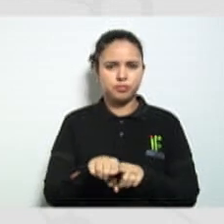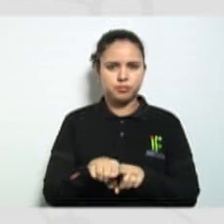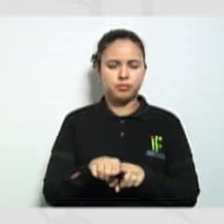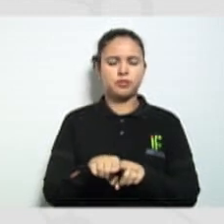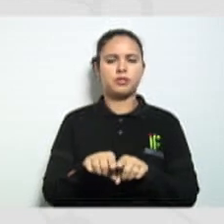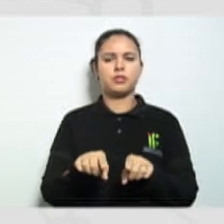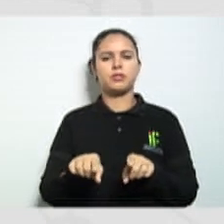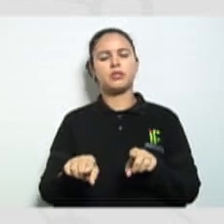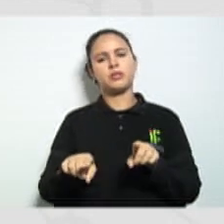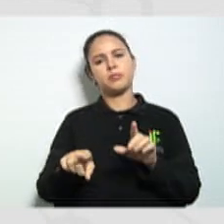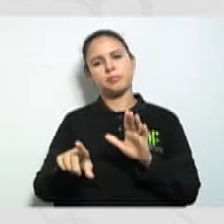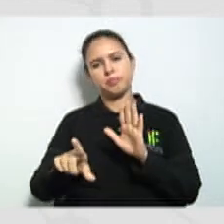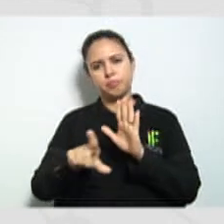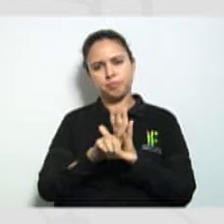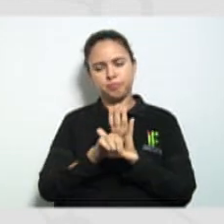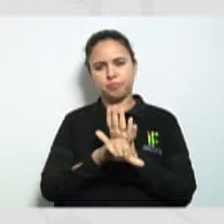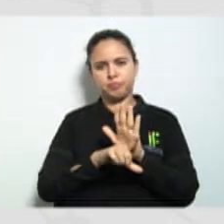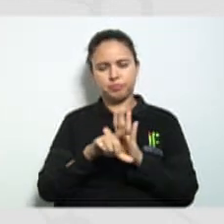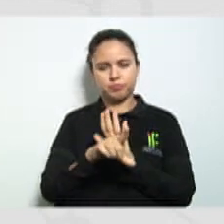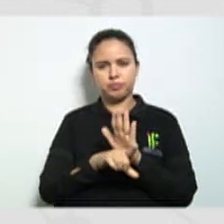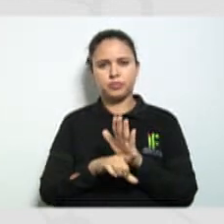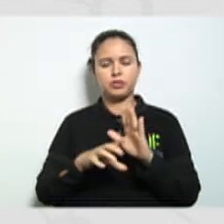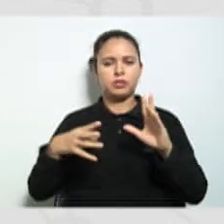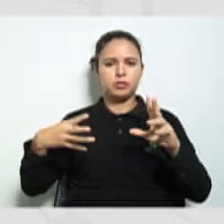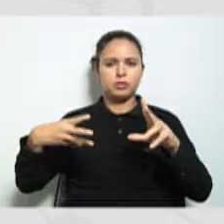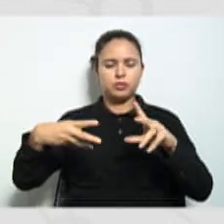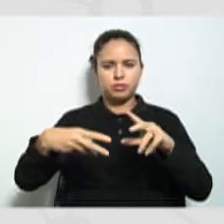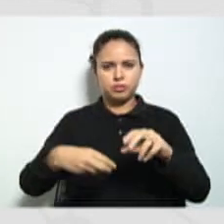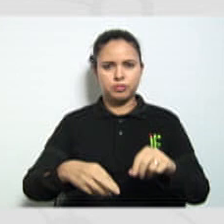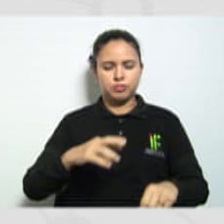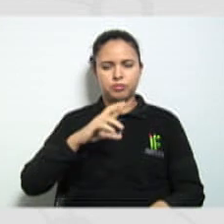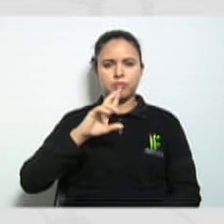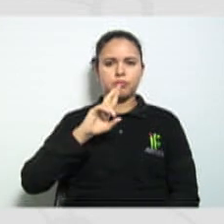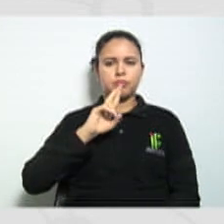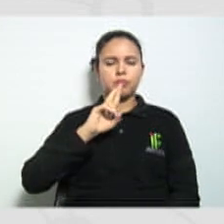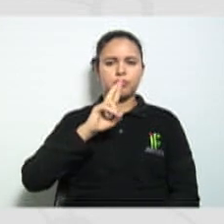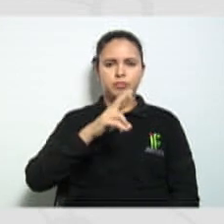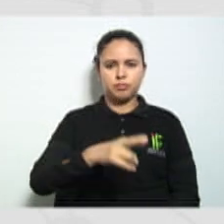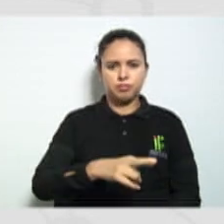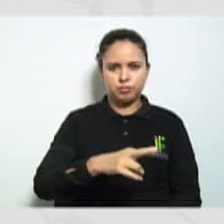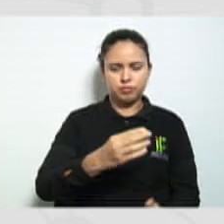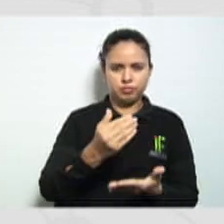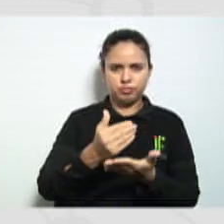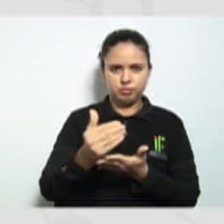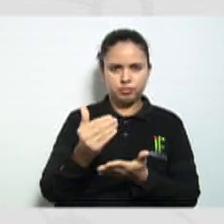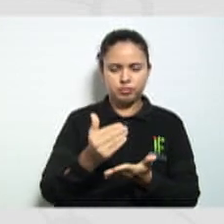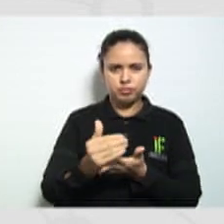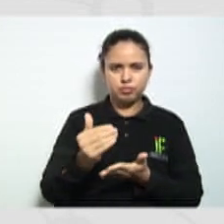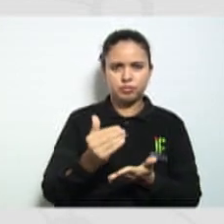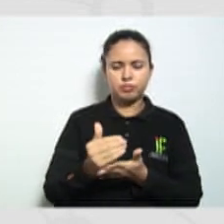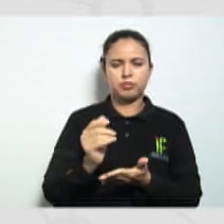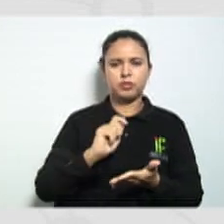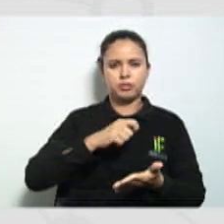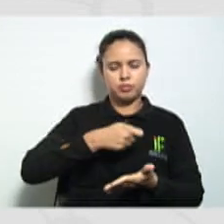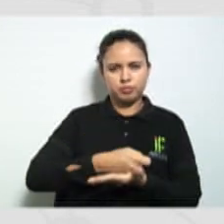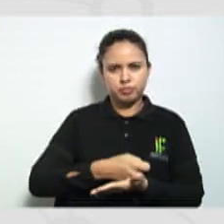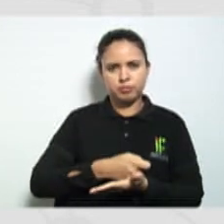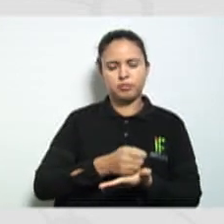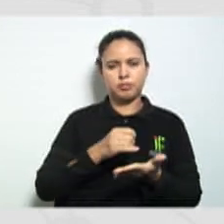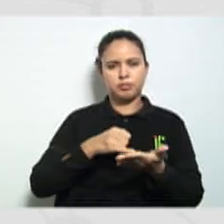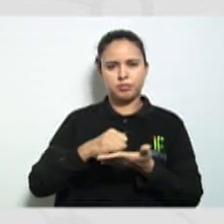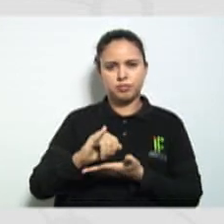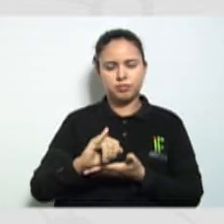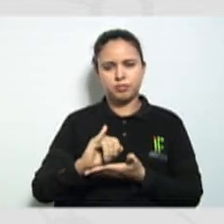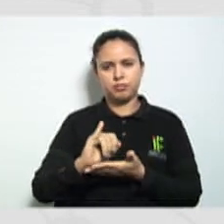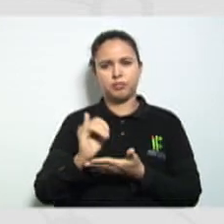no ato não cooperativo, todo o recurso que sobra, né, pagando os tributos,